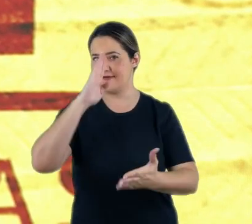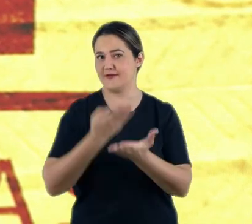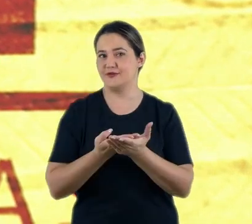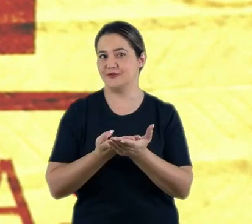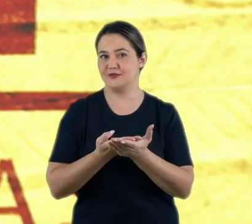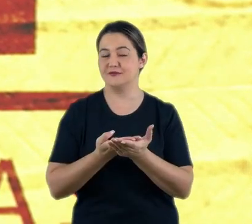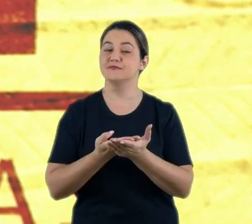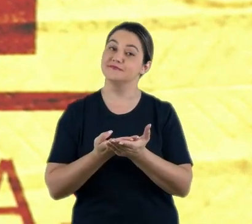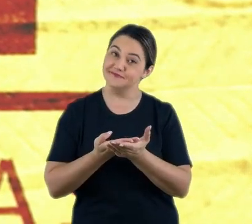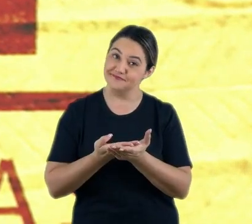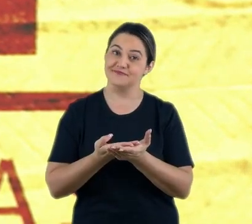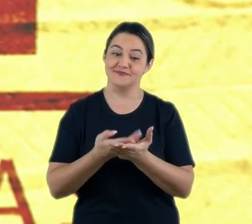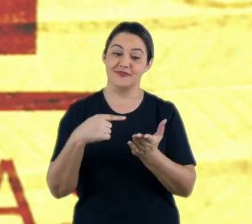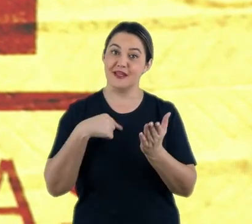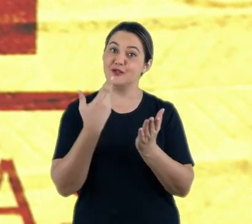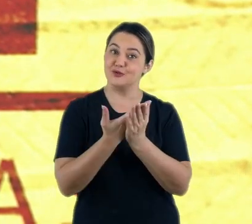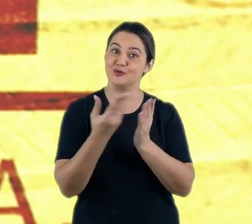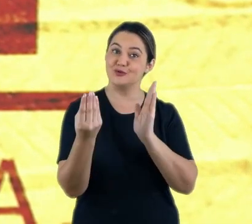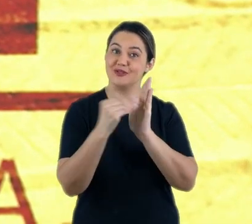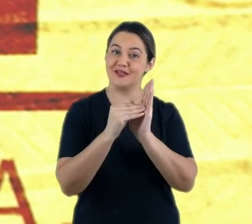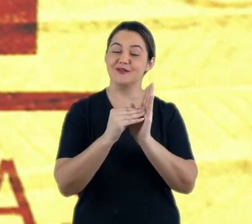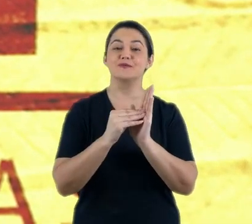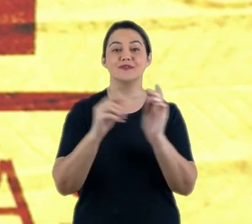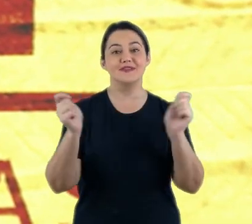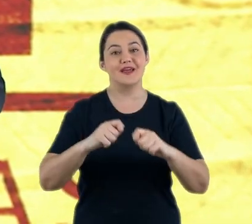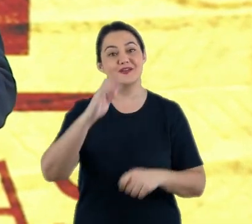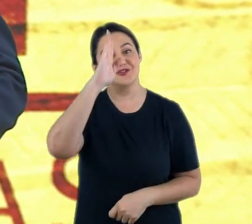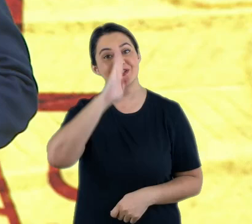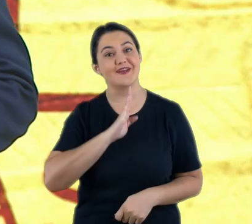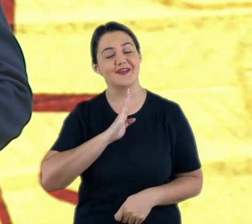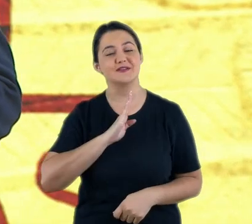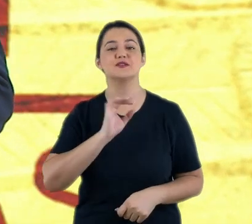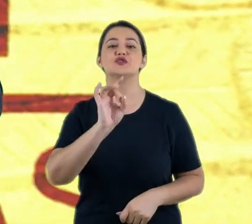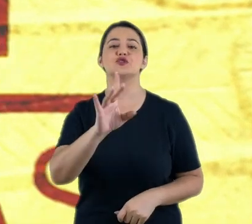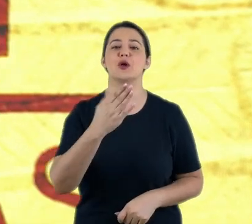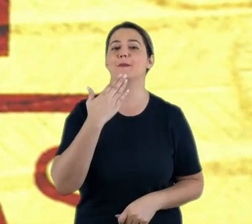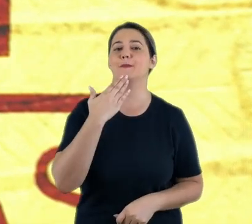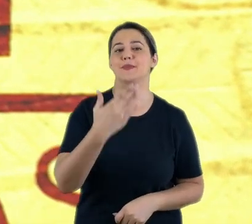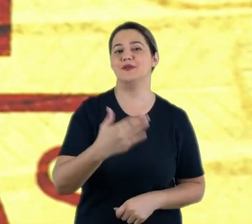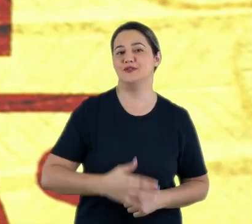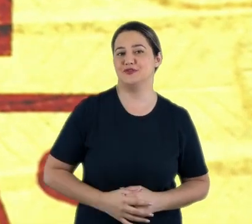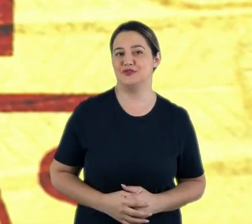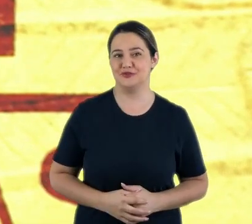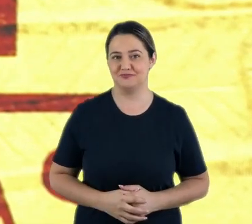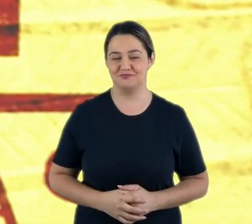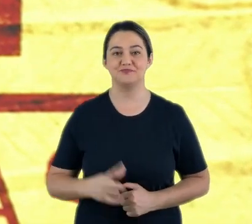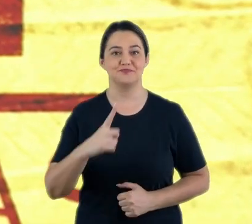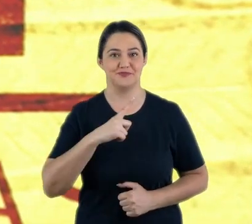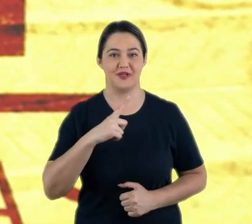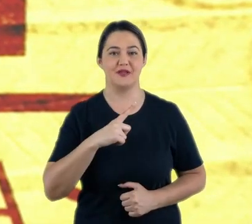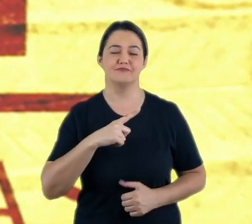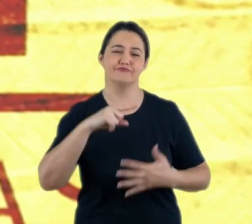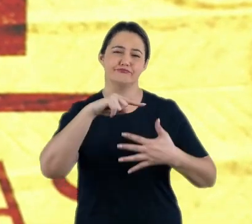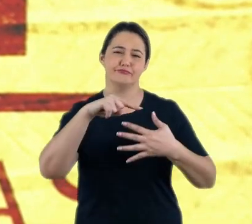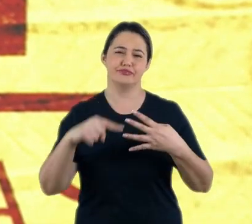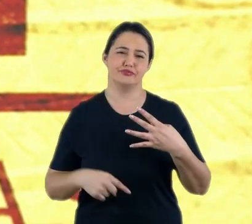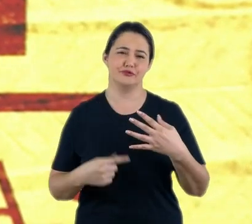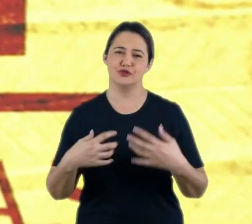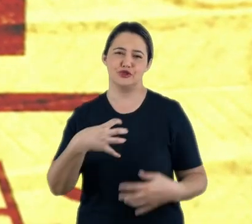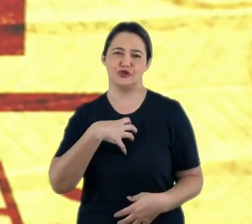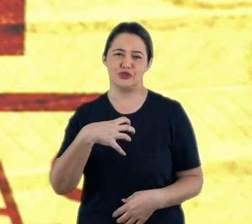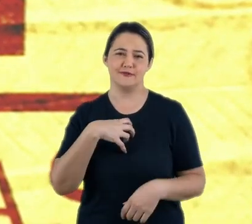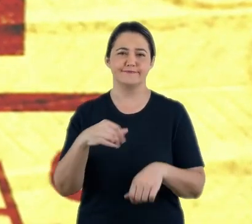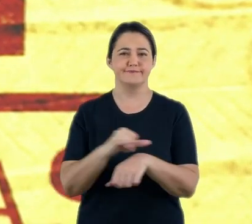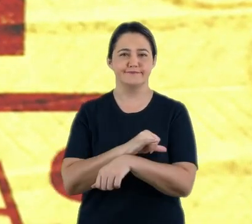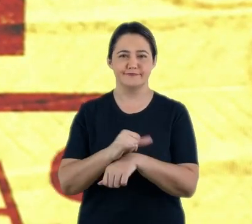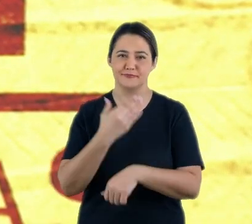esse curso gratuitamente. Como? Você pode ligar para a gente aqui, através do telefone 0 Operadora 12 21